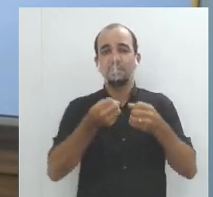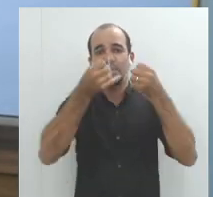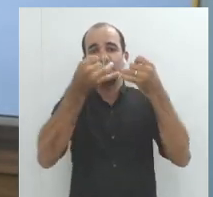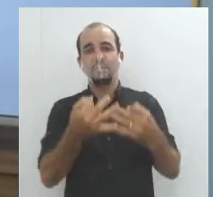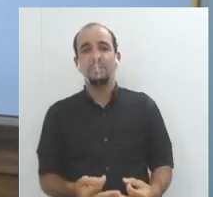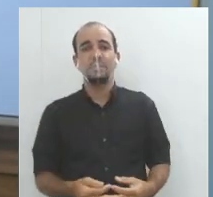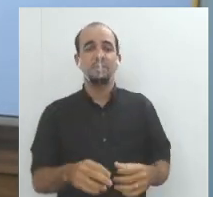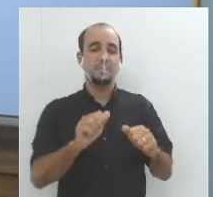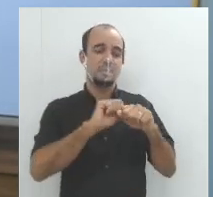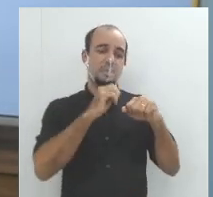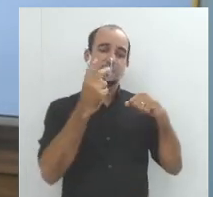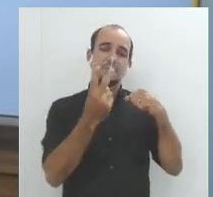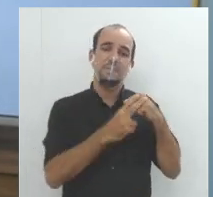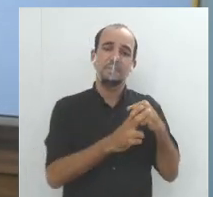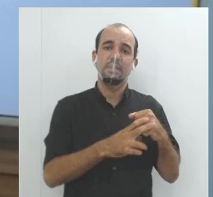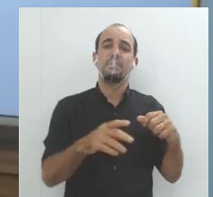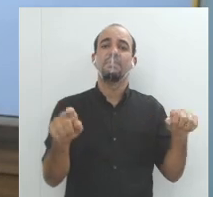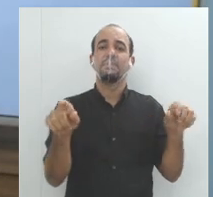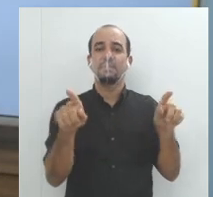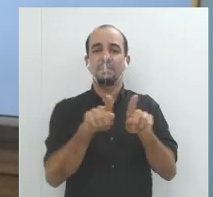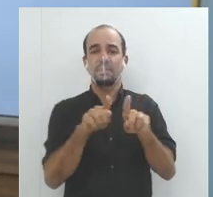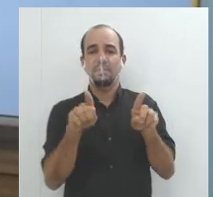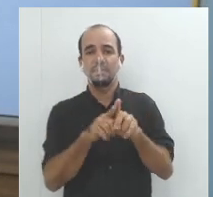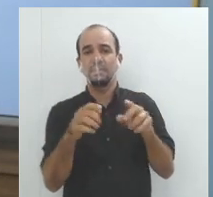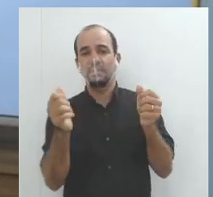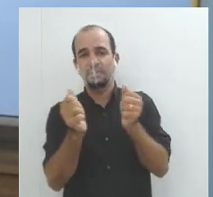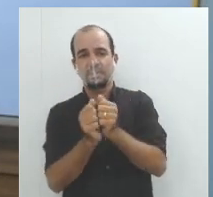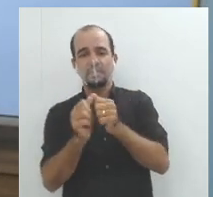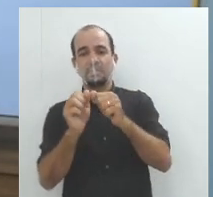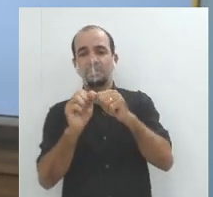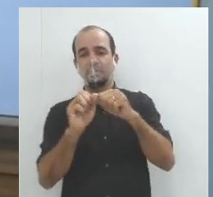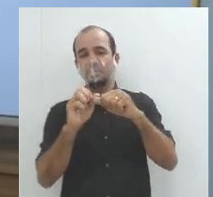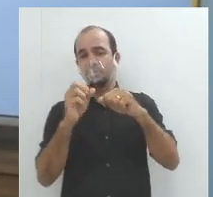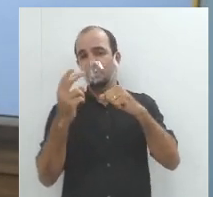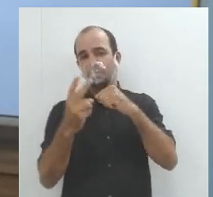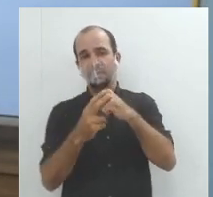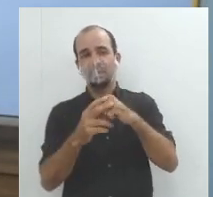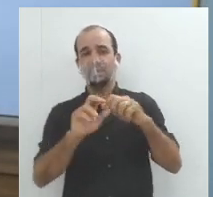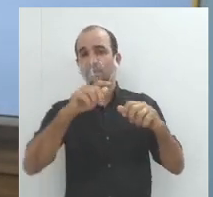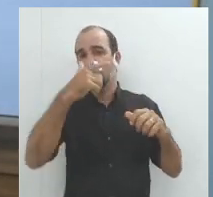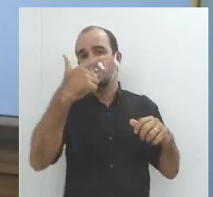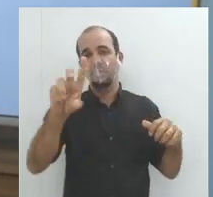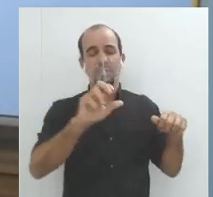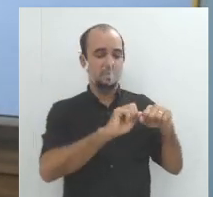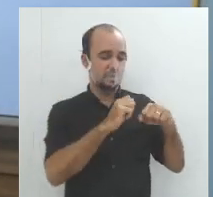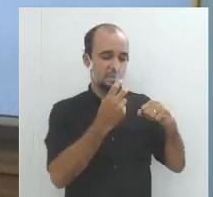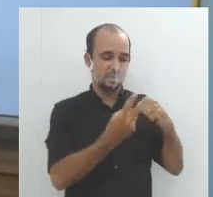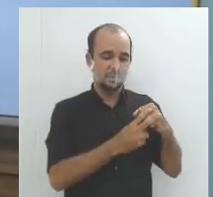ele circunstancializa um verbo, um adjetivo ou outro advérbio, e dependendo